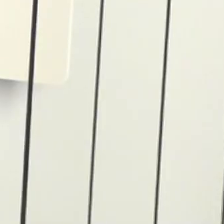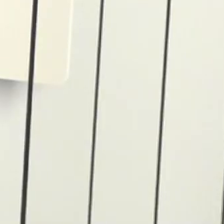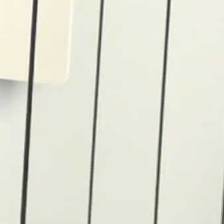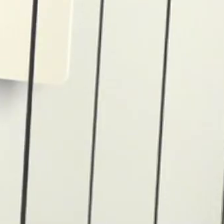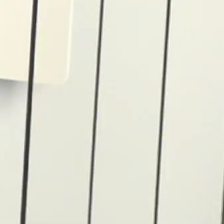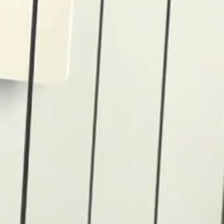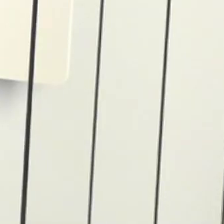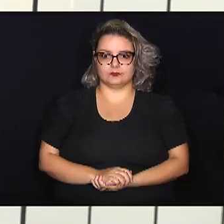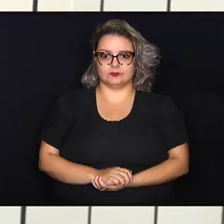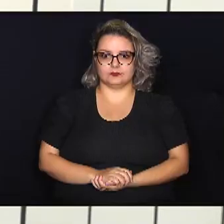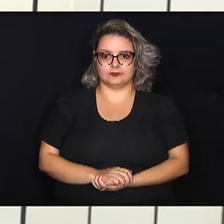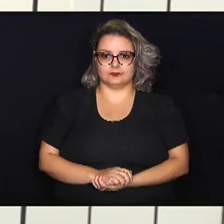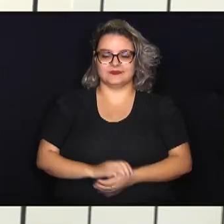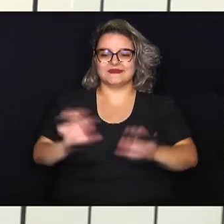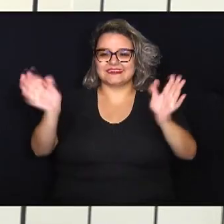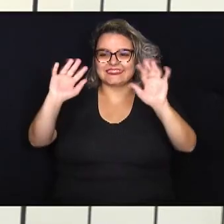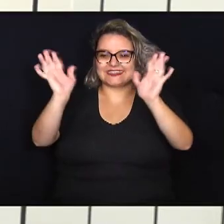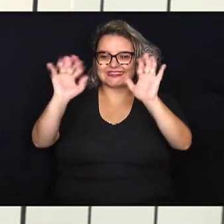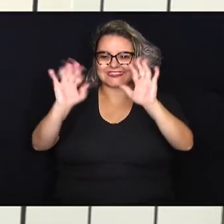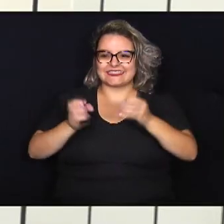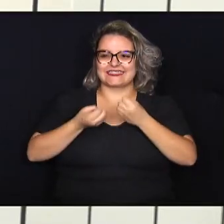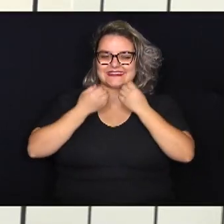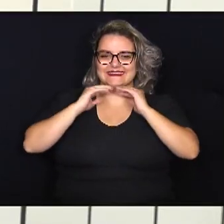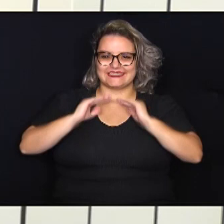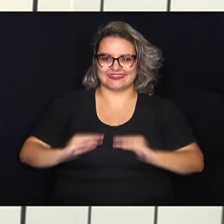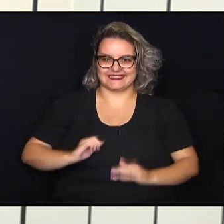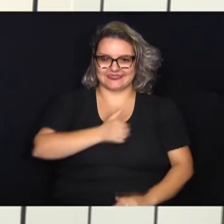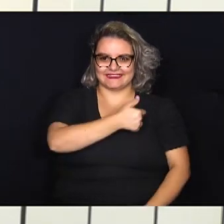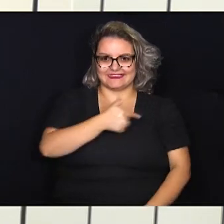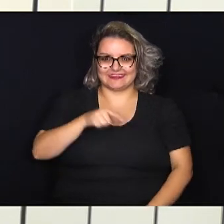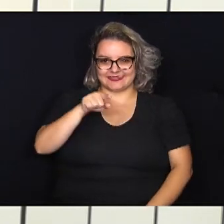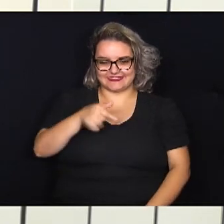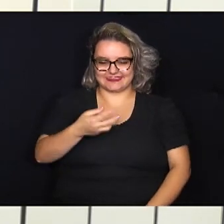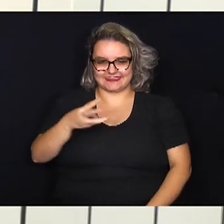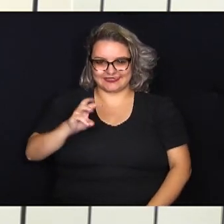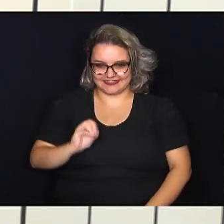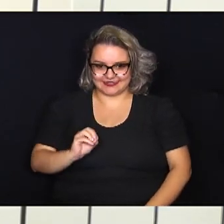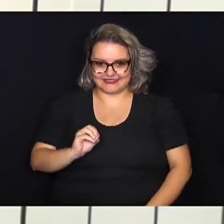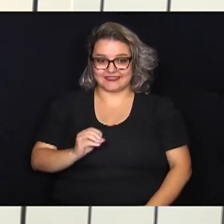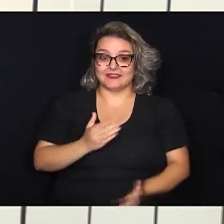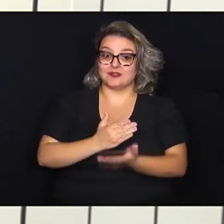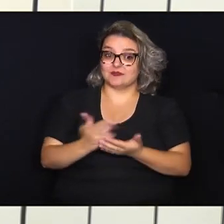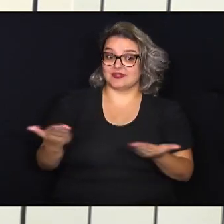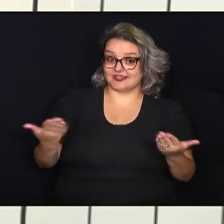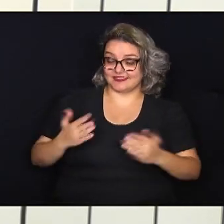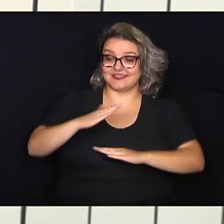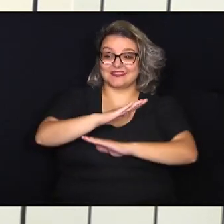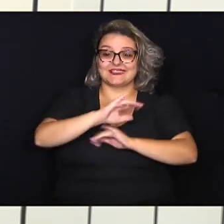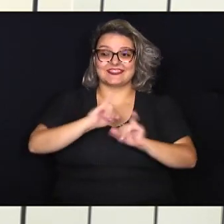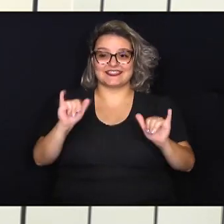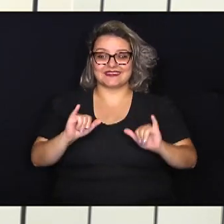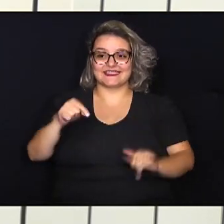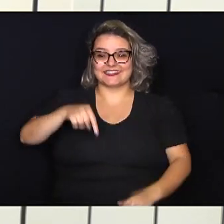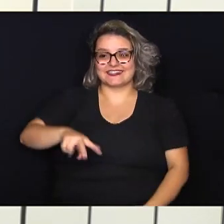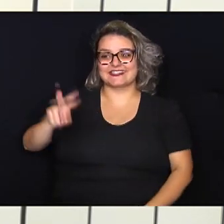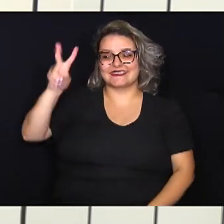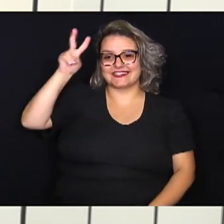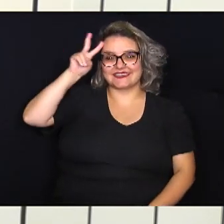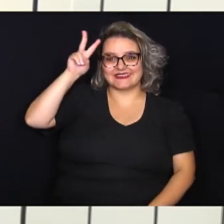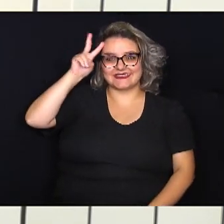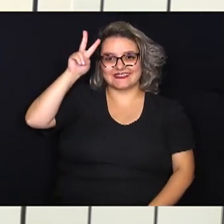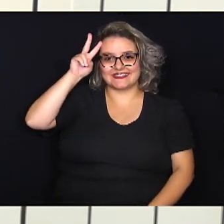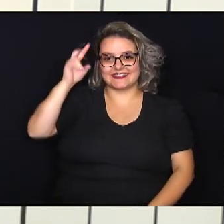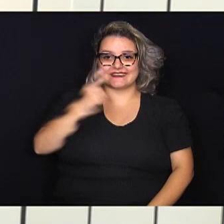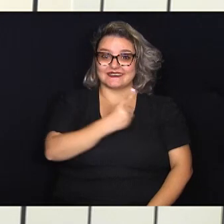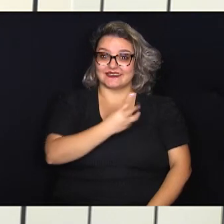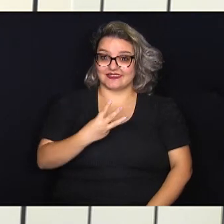Olá, boa tarde, 12h30, começa agora o Câmara Notícia, edição desta segunda-feira, 13